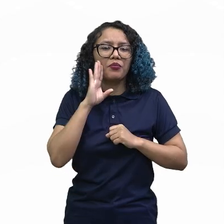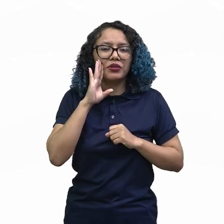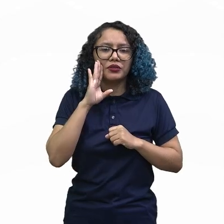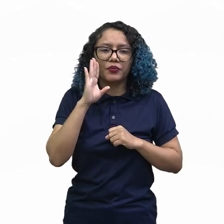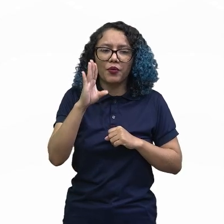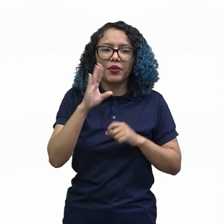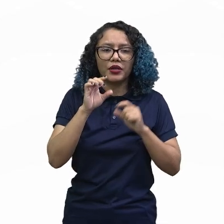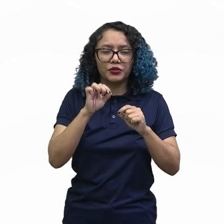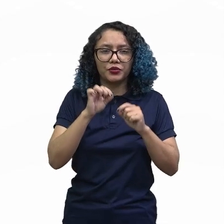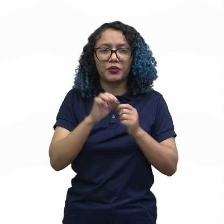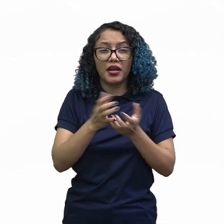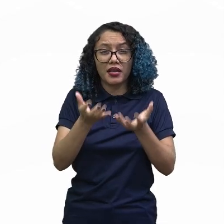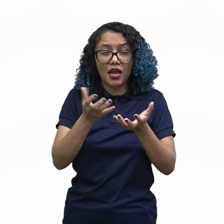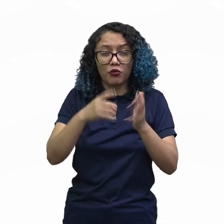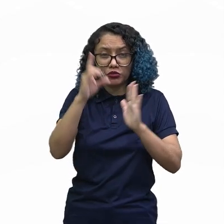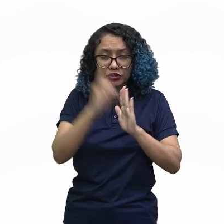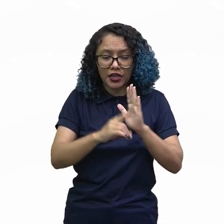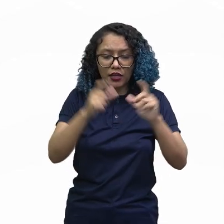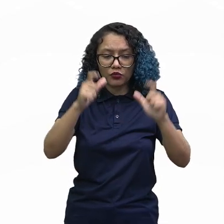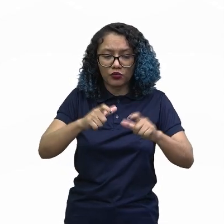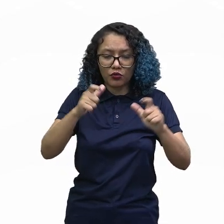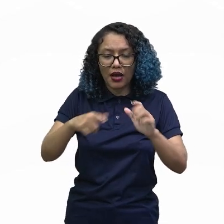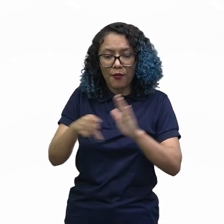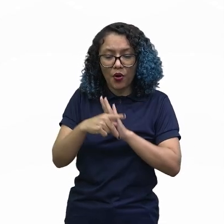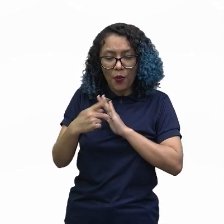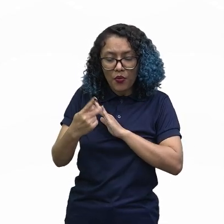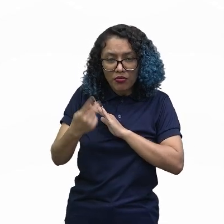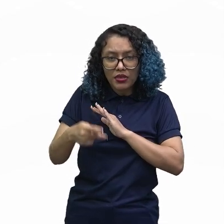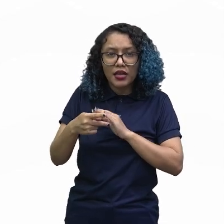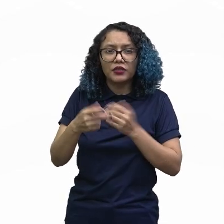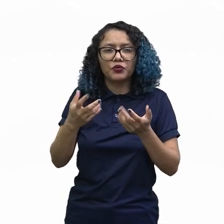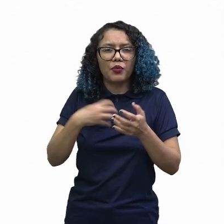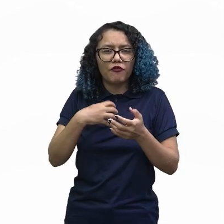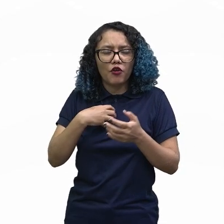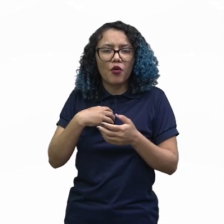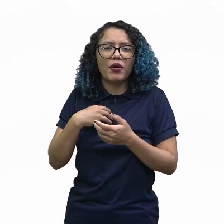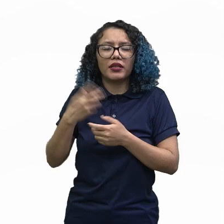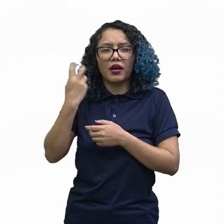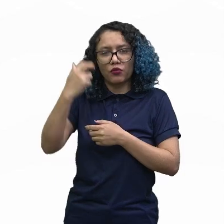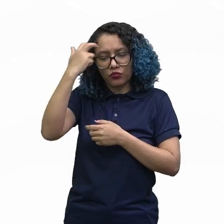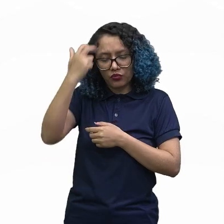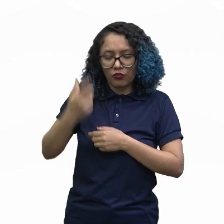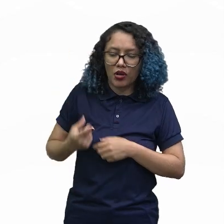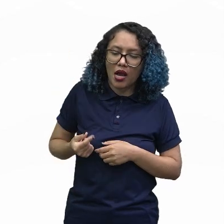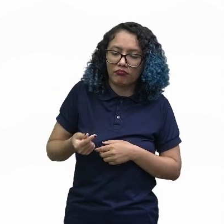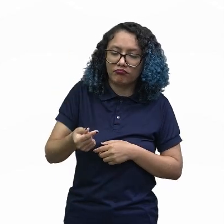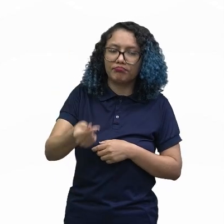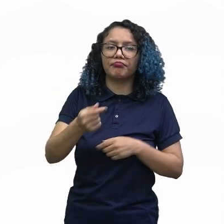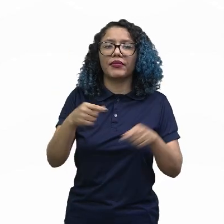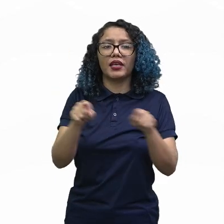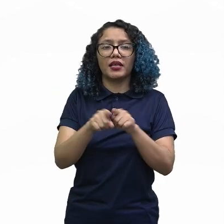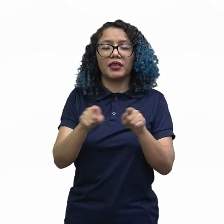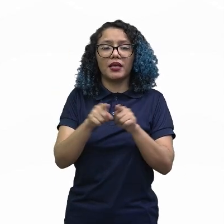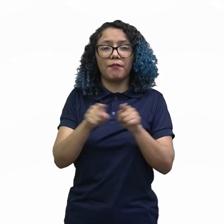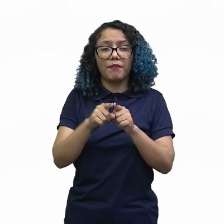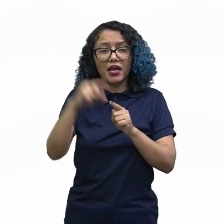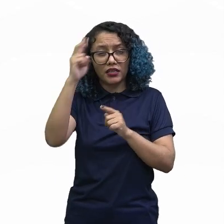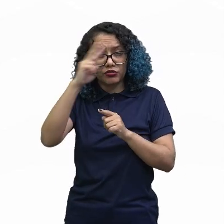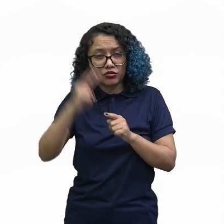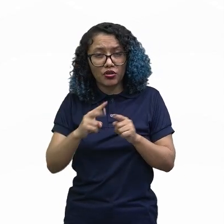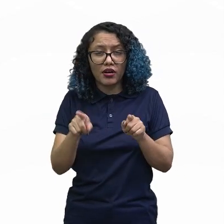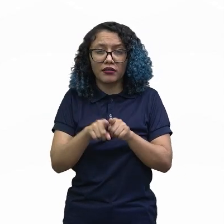seus territórios como forma de preservar sua cultura, história e modo de vida.